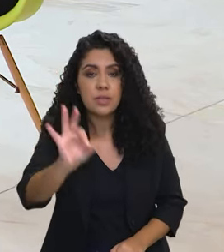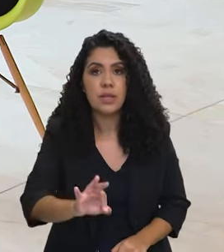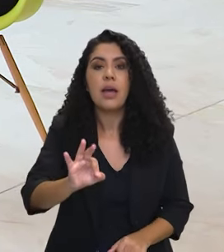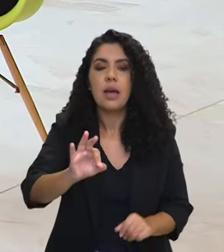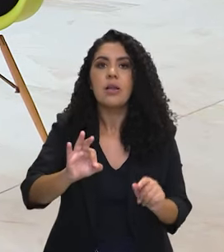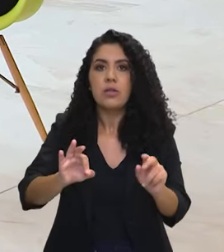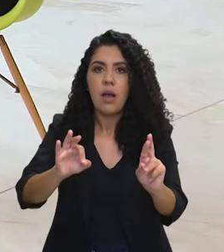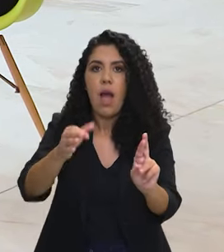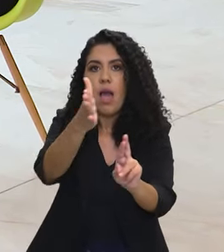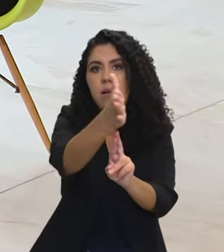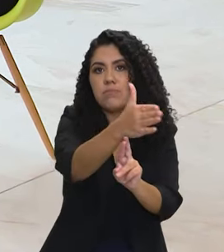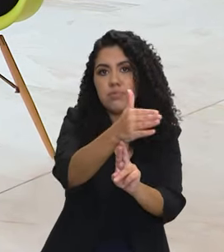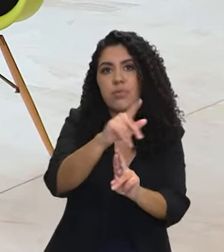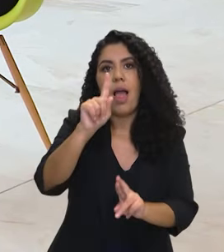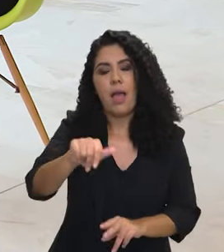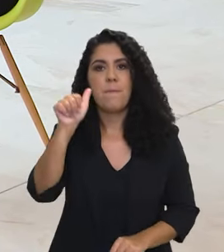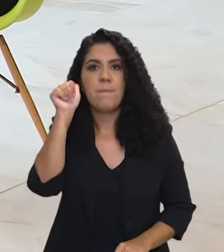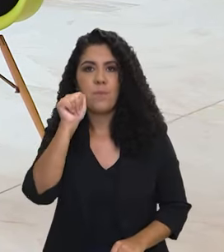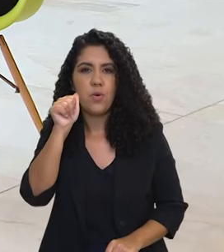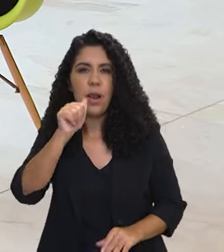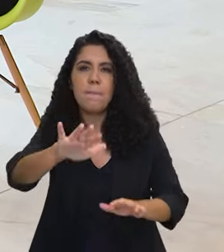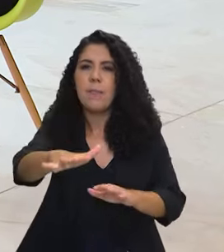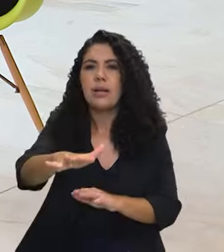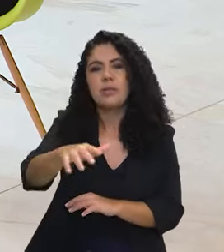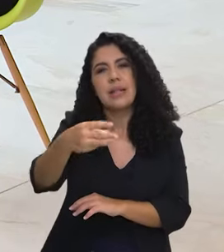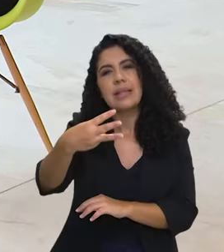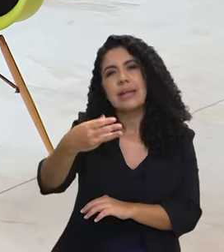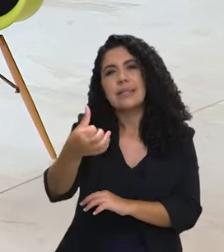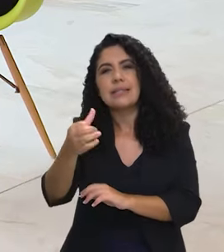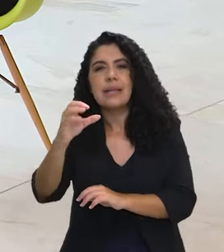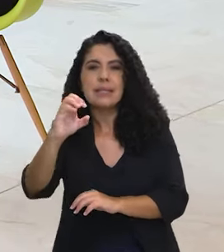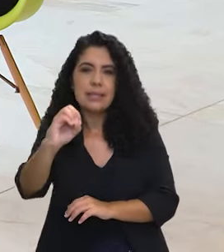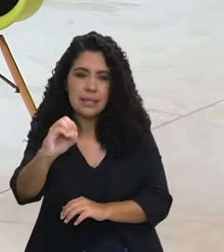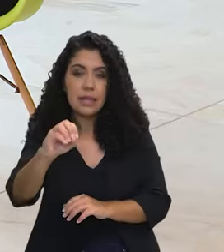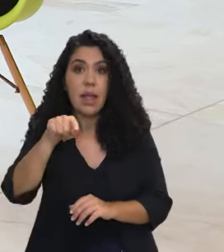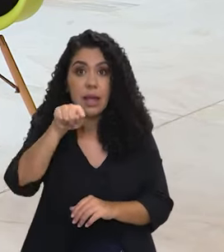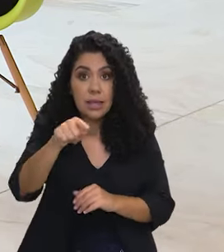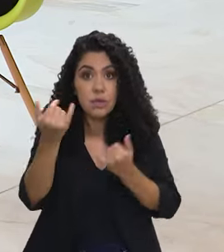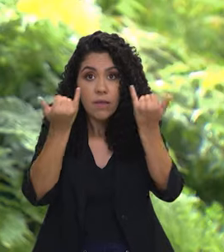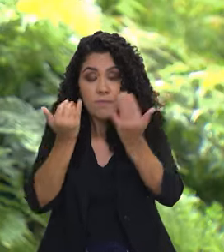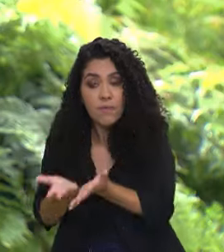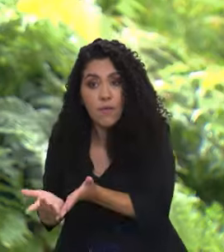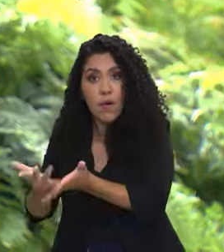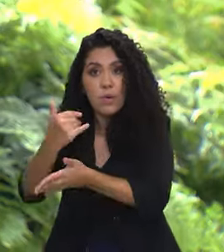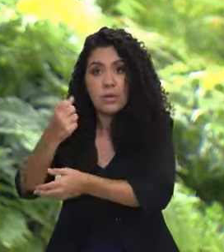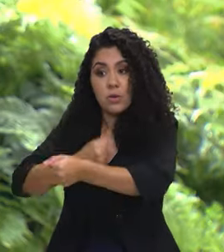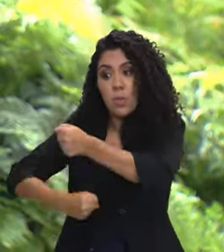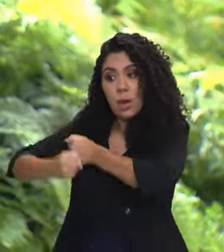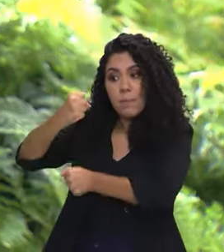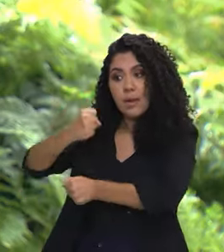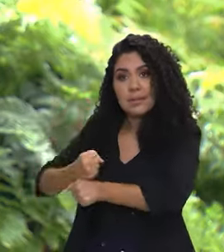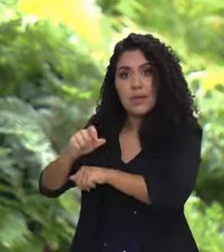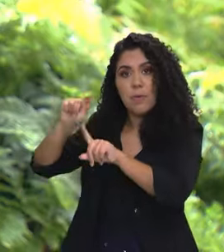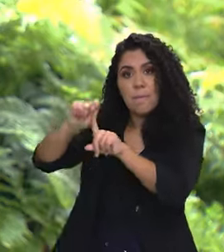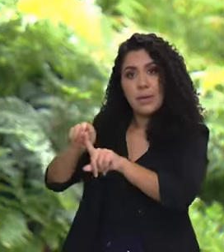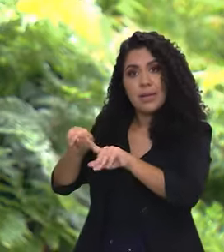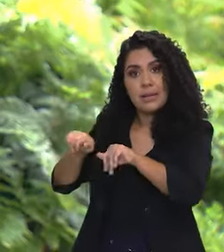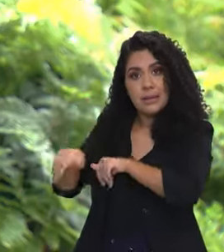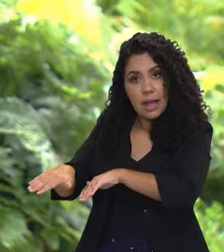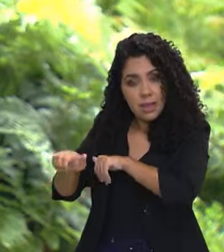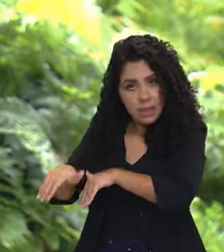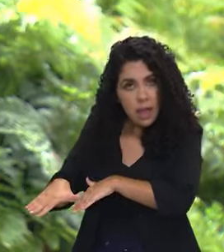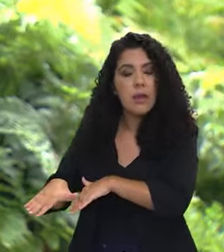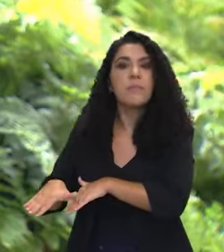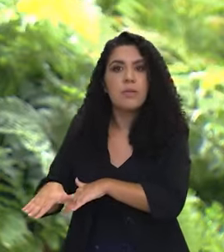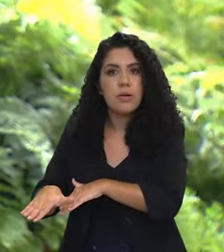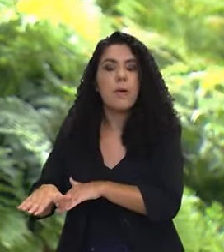dos diplomatas, cerca de 360 mulheres, né, dados de setembro do ano passado. Esse percentual se